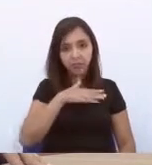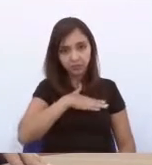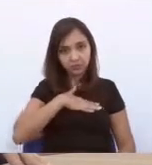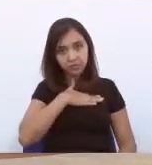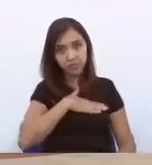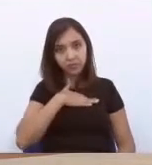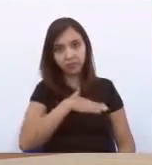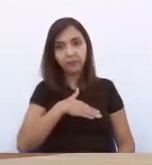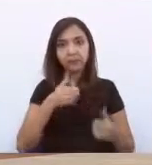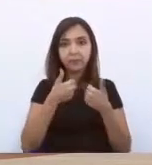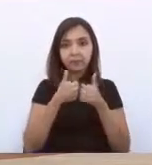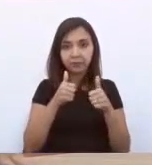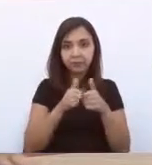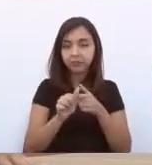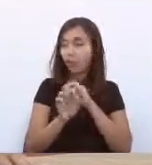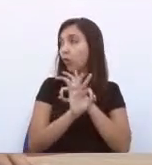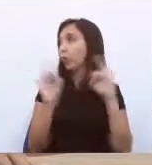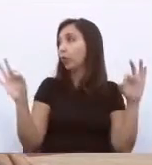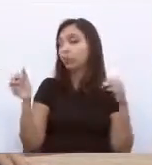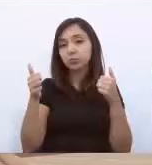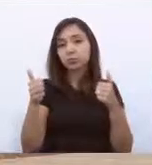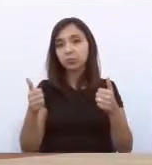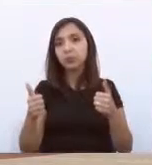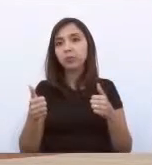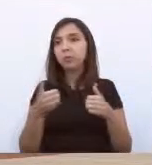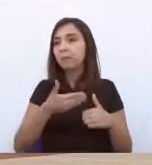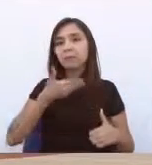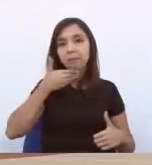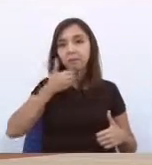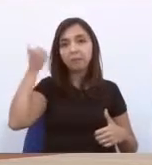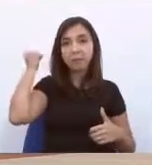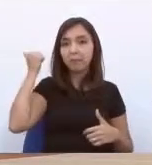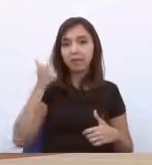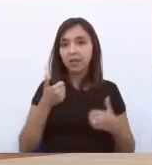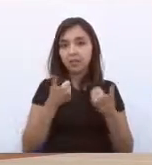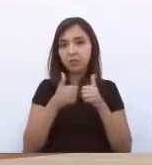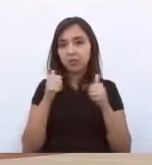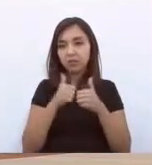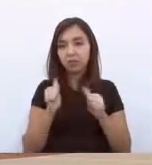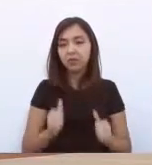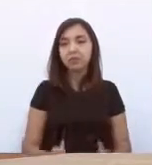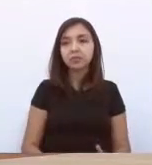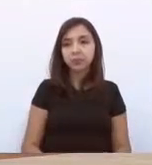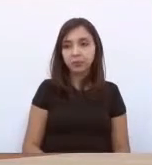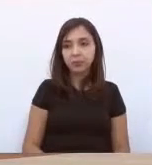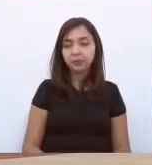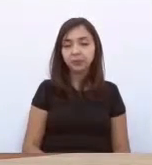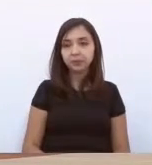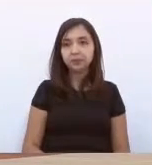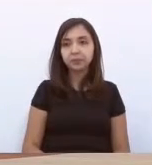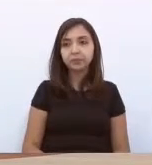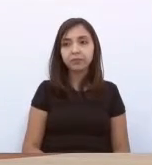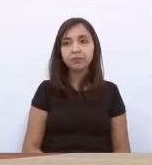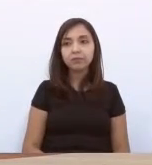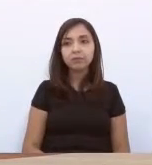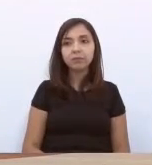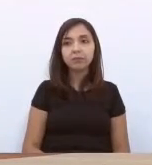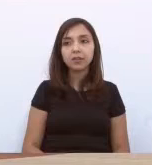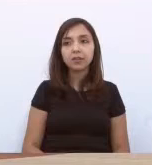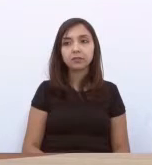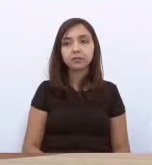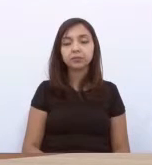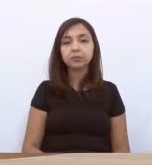do transporte público? Nossa, que maravilha! Melhor transporte do Brasil, secretário. Oxalá se não for,